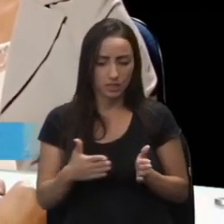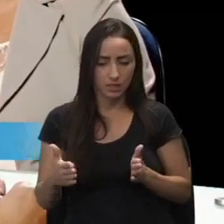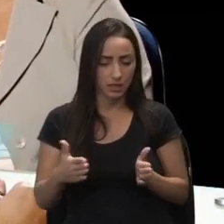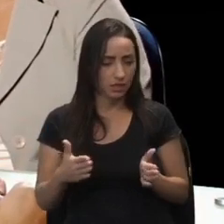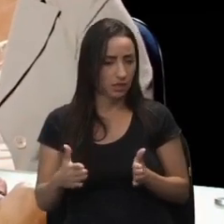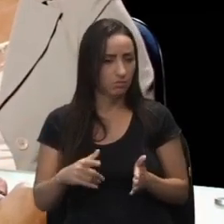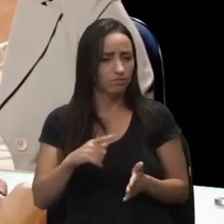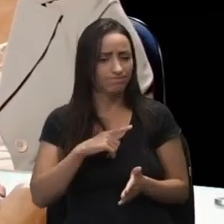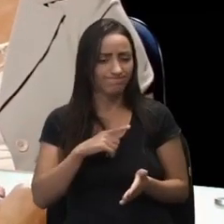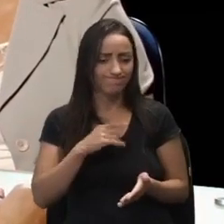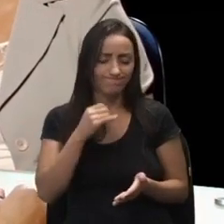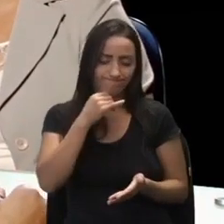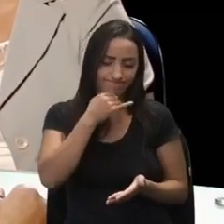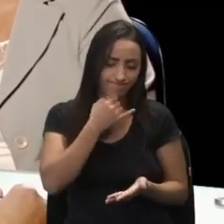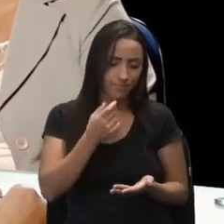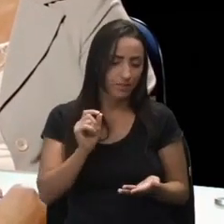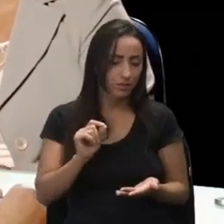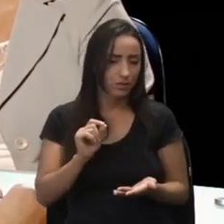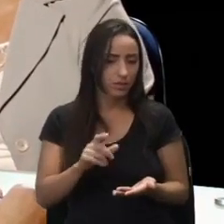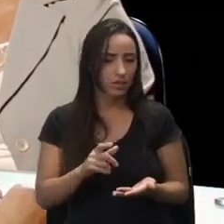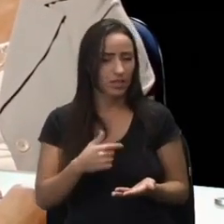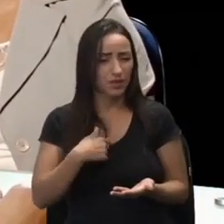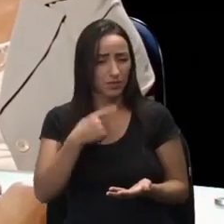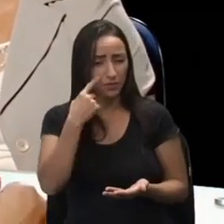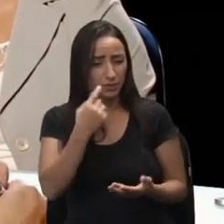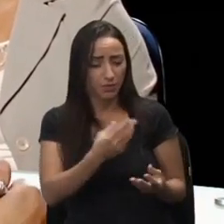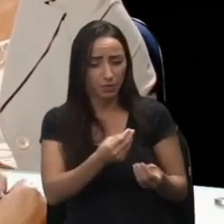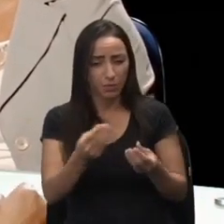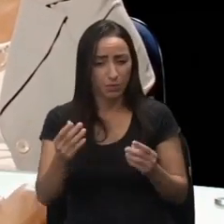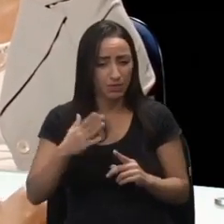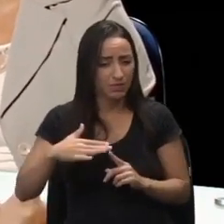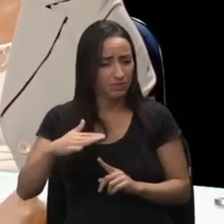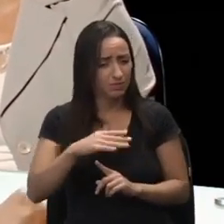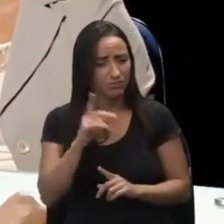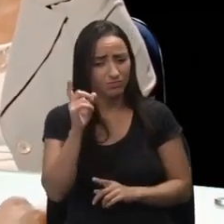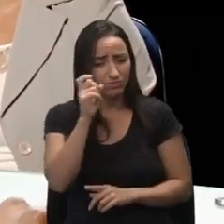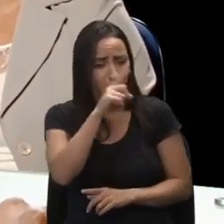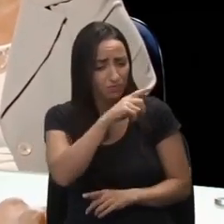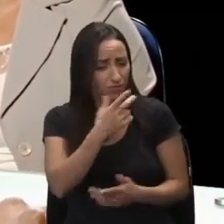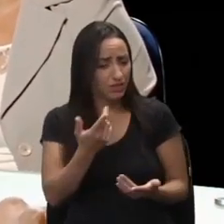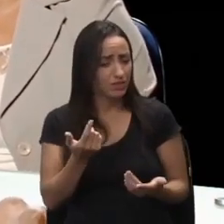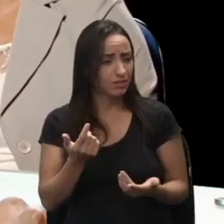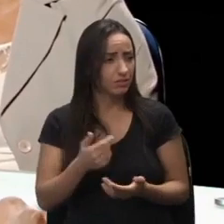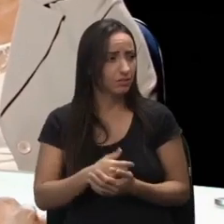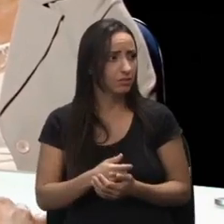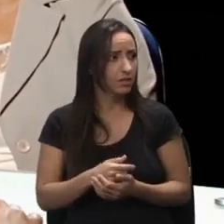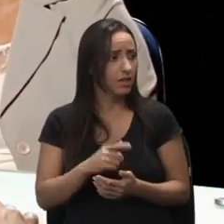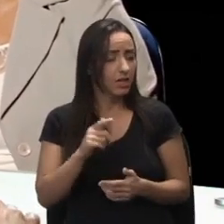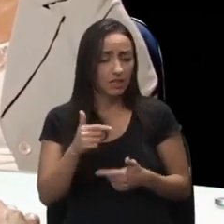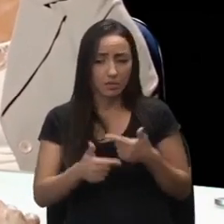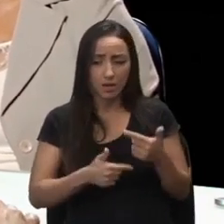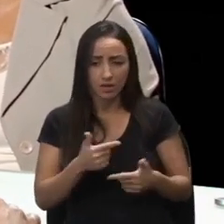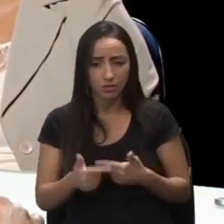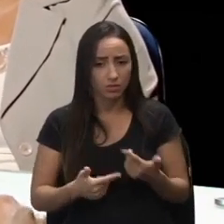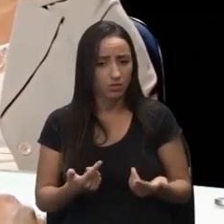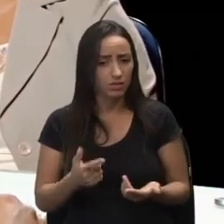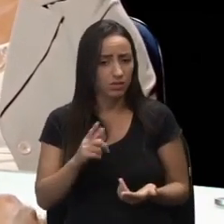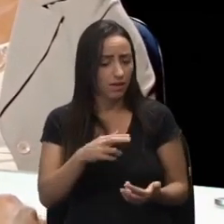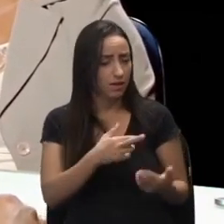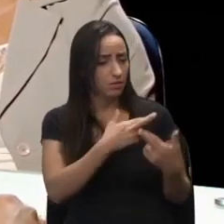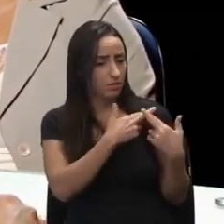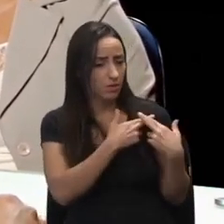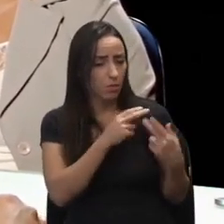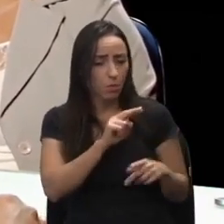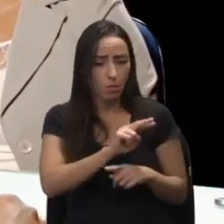tive, infelizmente, a oportunidade de presenciar algumas situações muito difíceis para os trabalhadores, né? São trabalhadores que são responsáveis